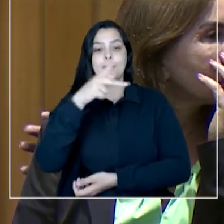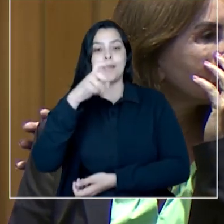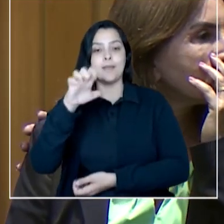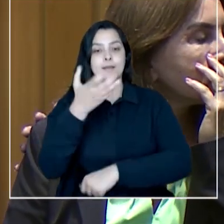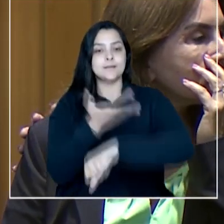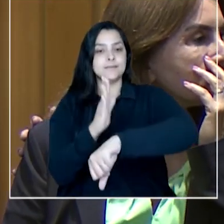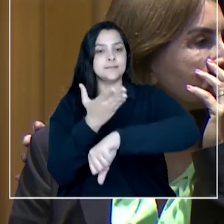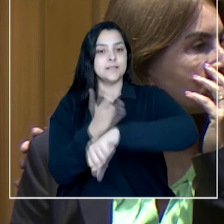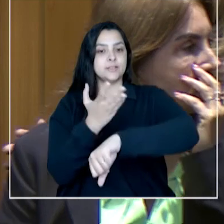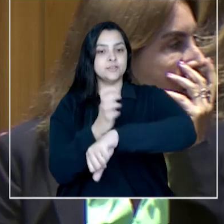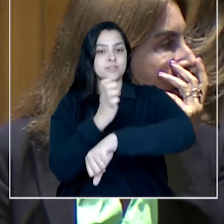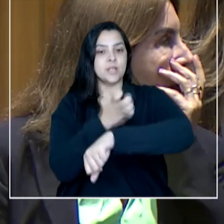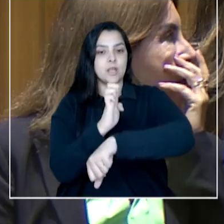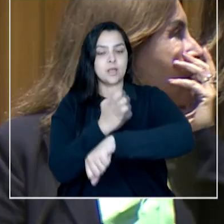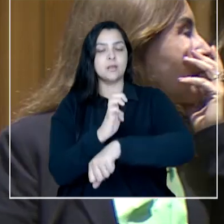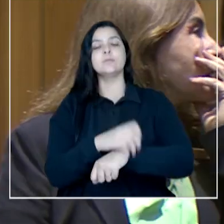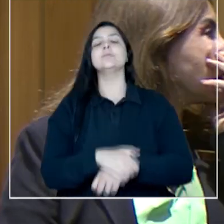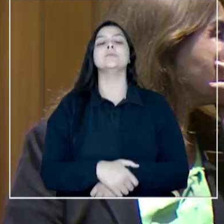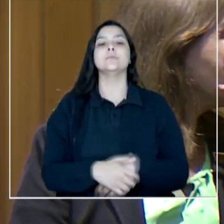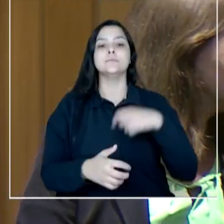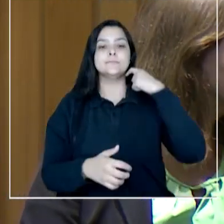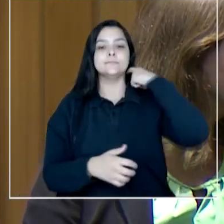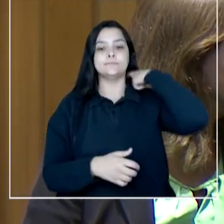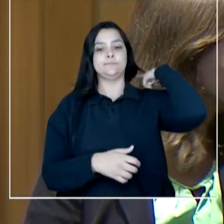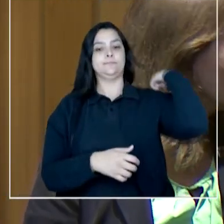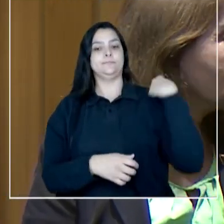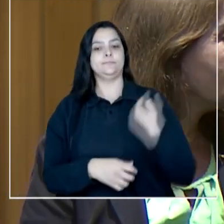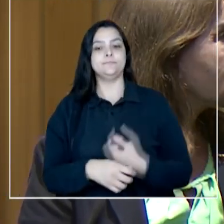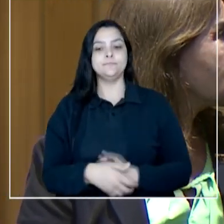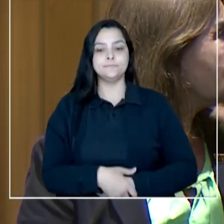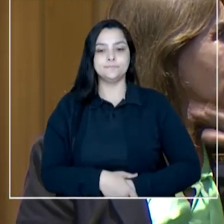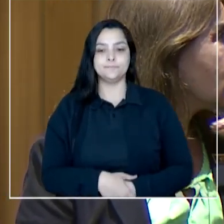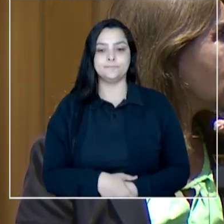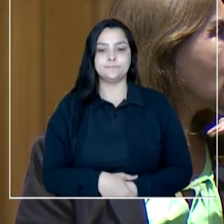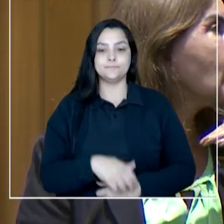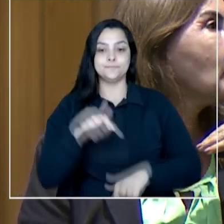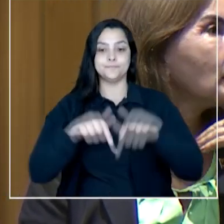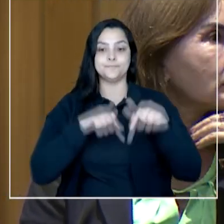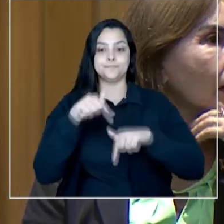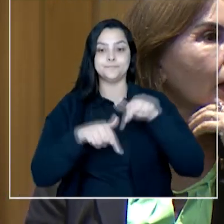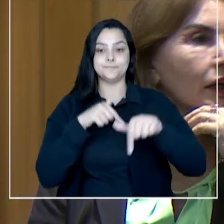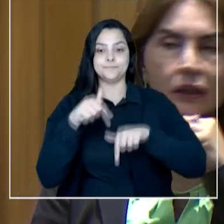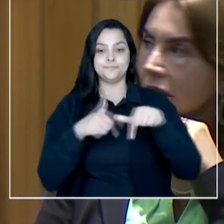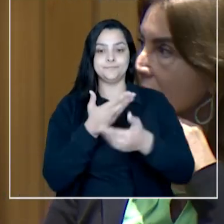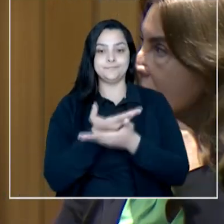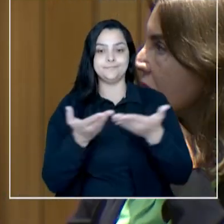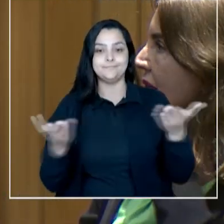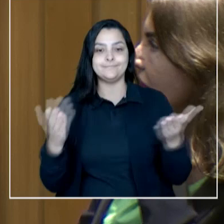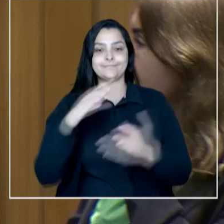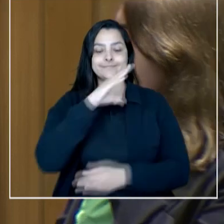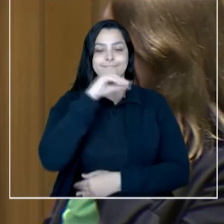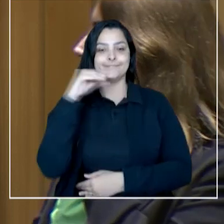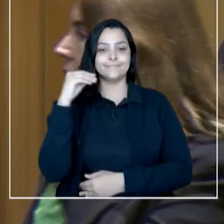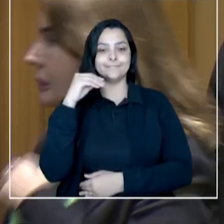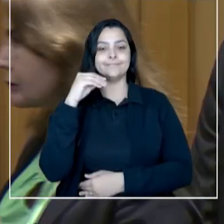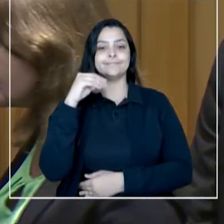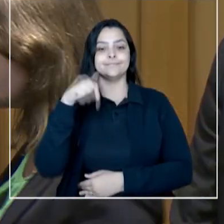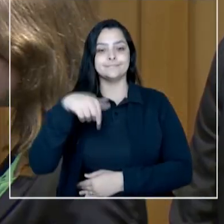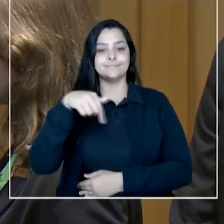e dos estagiários, servidoras e servidores e demais colaboradores do